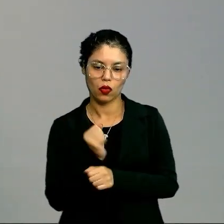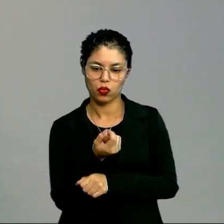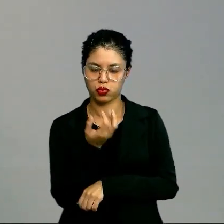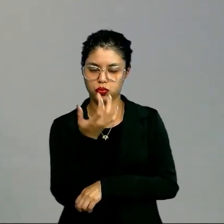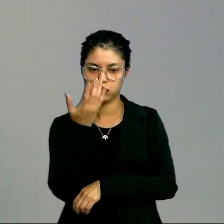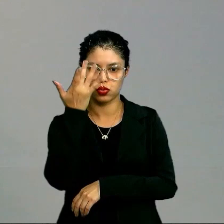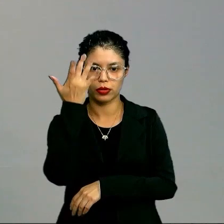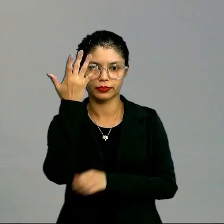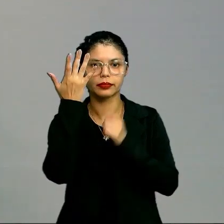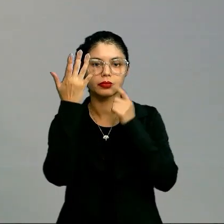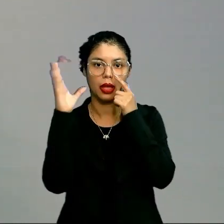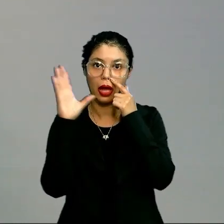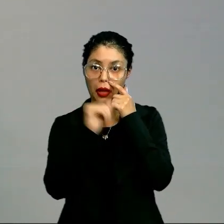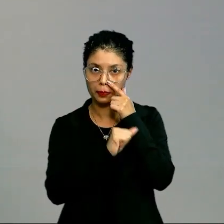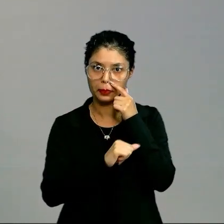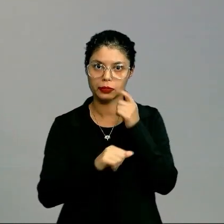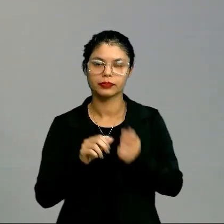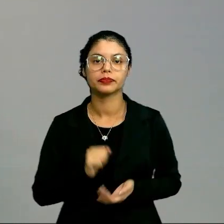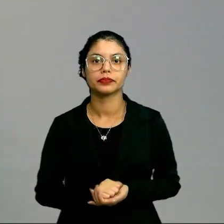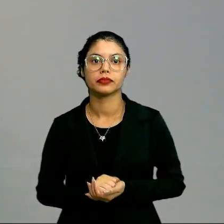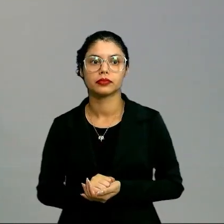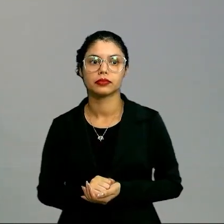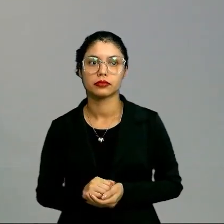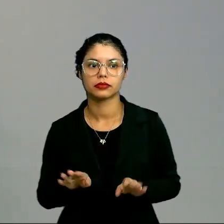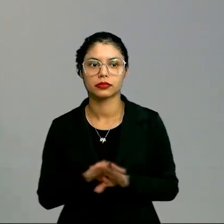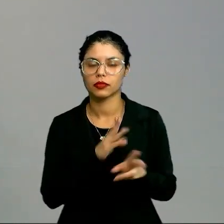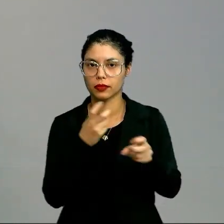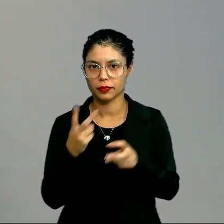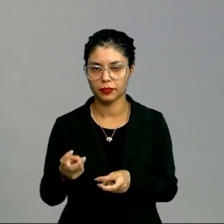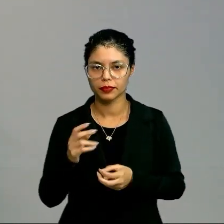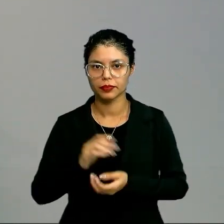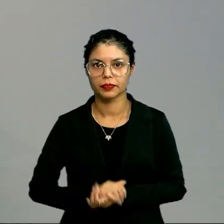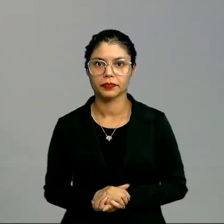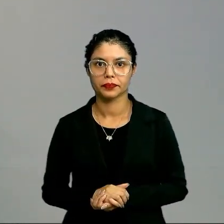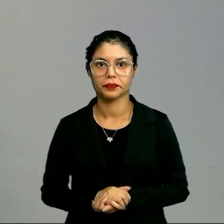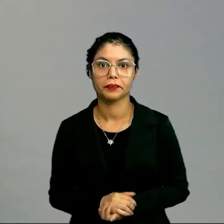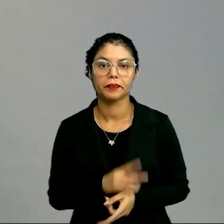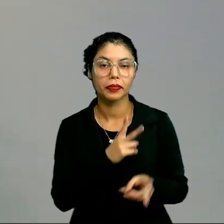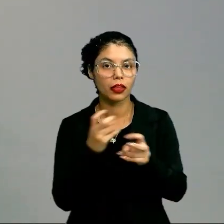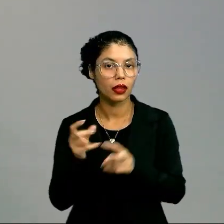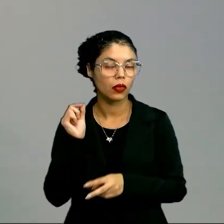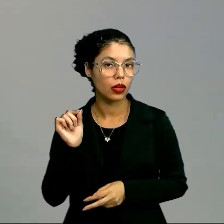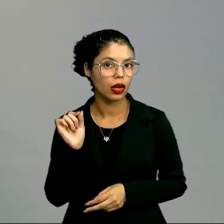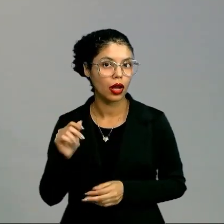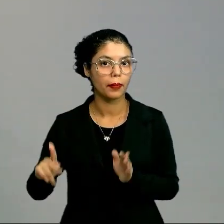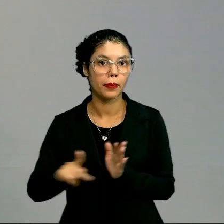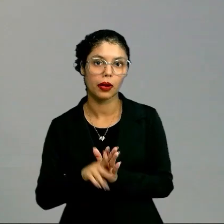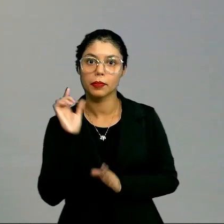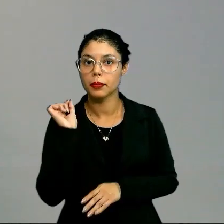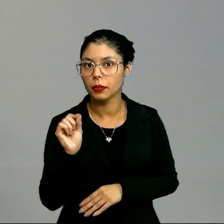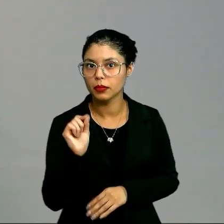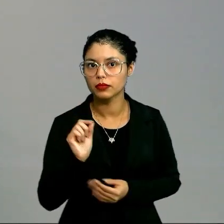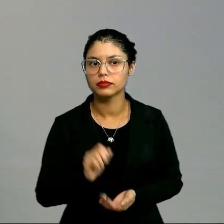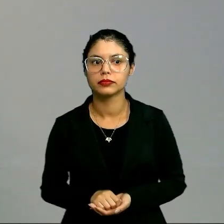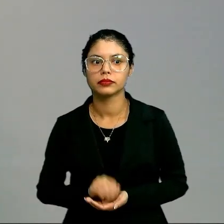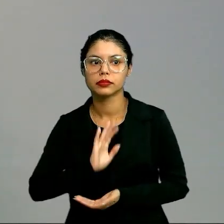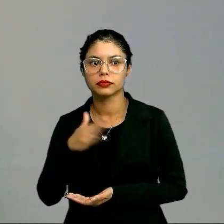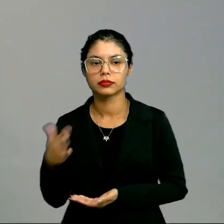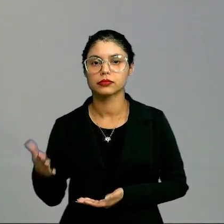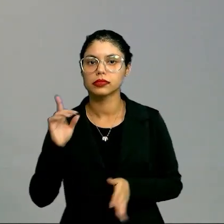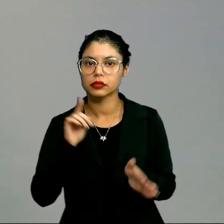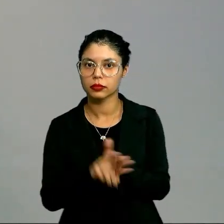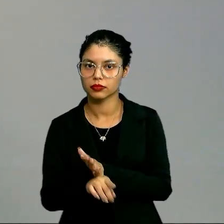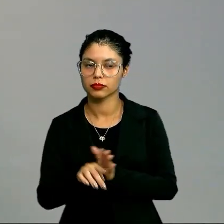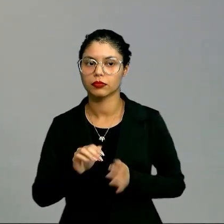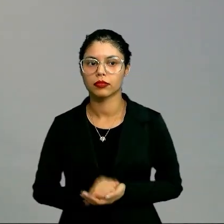ali. É instantâneo. Então, quando eu abro o refrigerante, eu percebo um vazamento. E esse vazamento ele é evidenciado pelo quê? É o que a questão quer